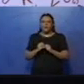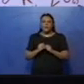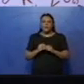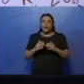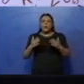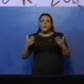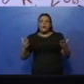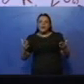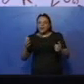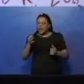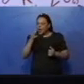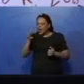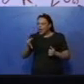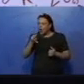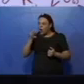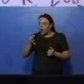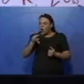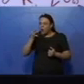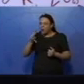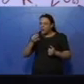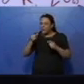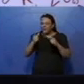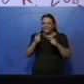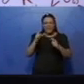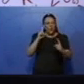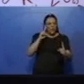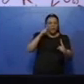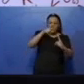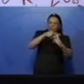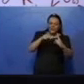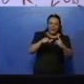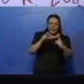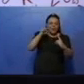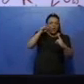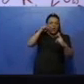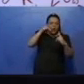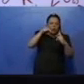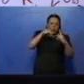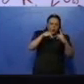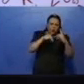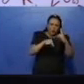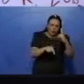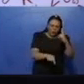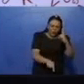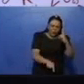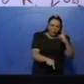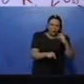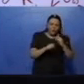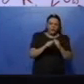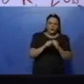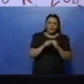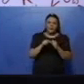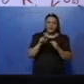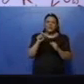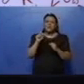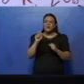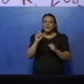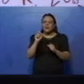Porém, a opinião não é objetiva, ela é subjetiva. Posso dizer que esse controle é muito